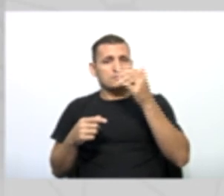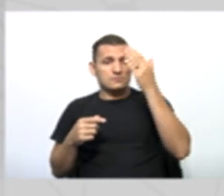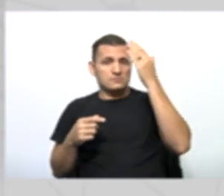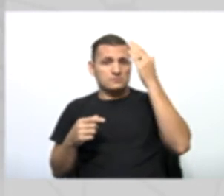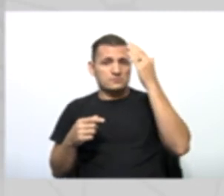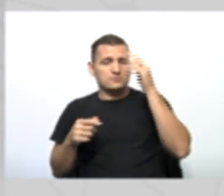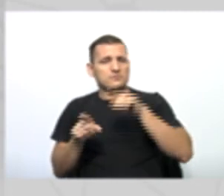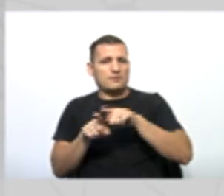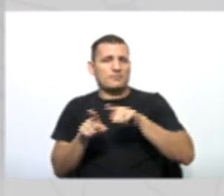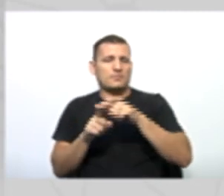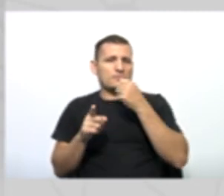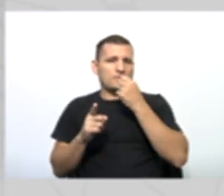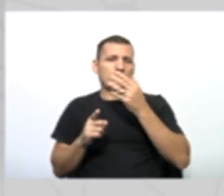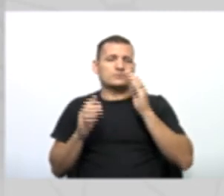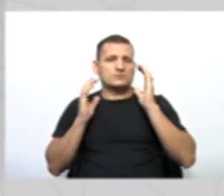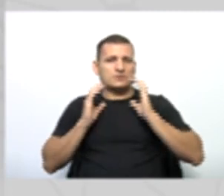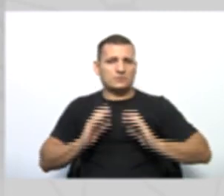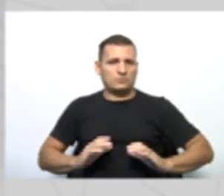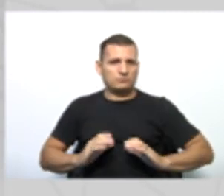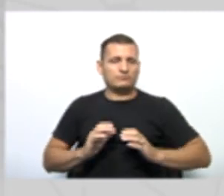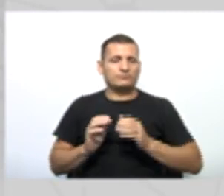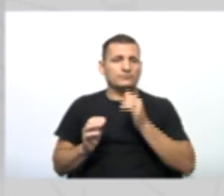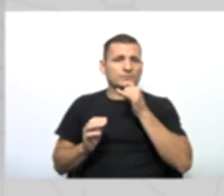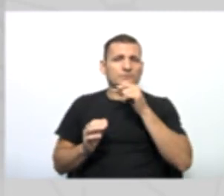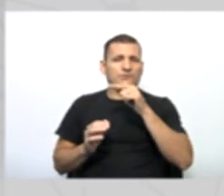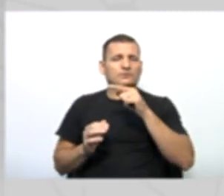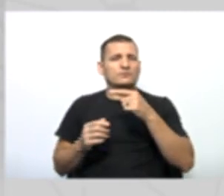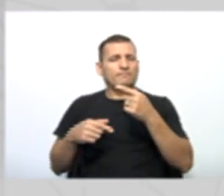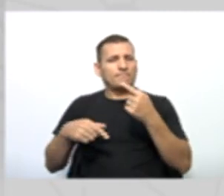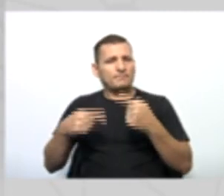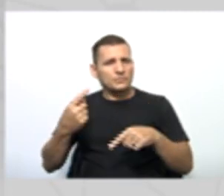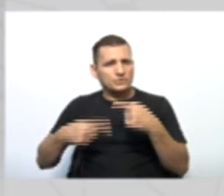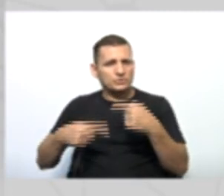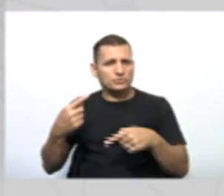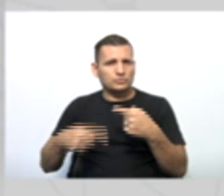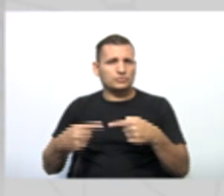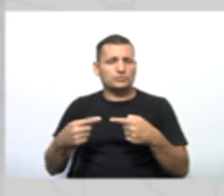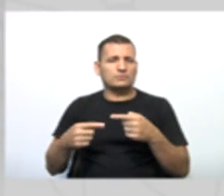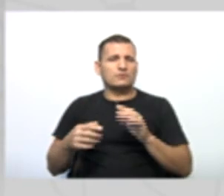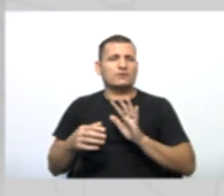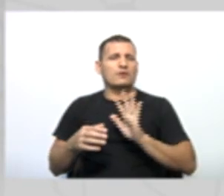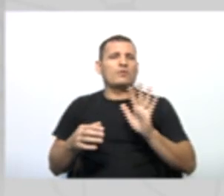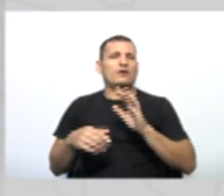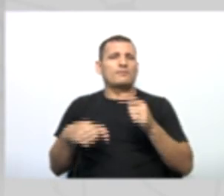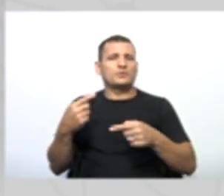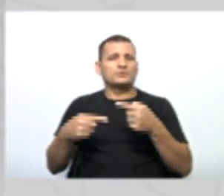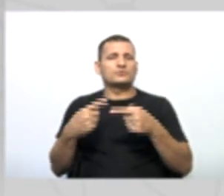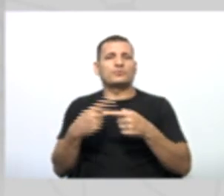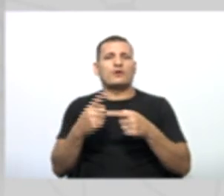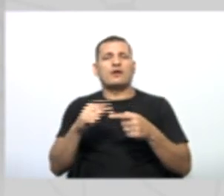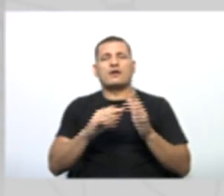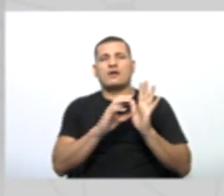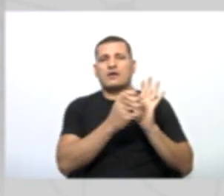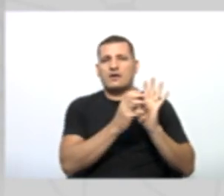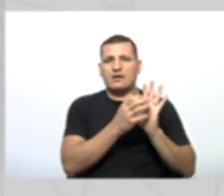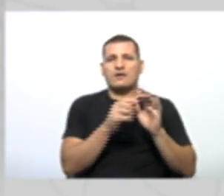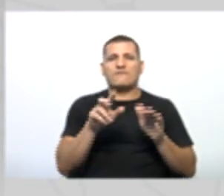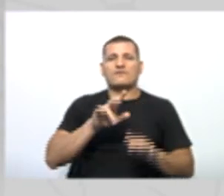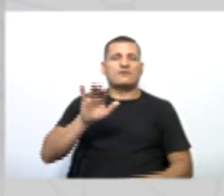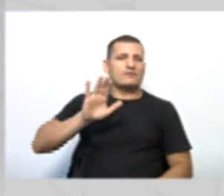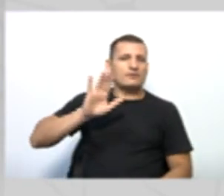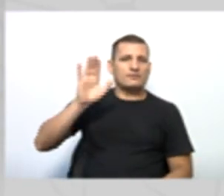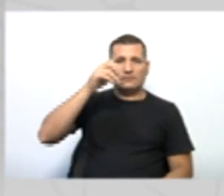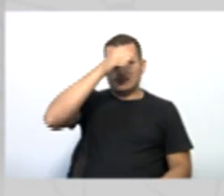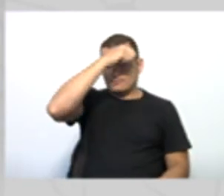um bom cidadão. Ou seja, se ele for político. Não político porque ele é de um partido político, vai se candidatar a